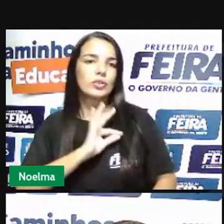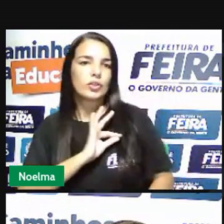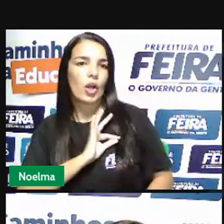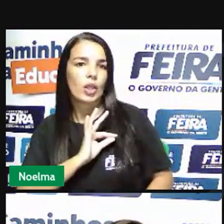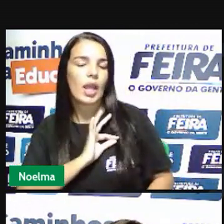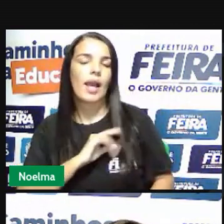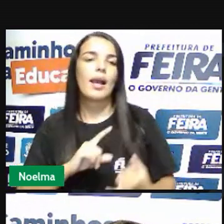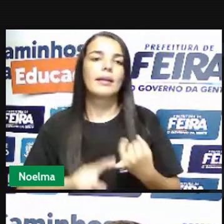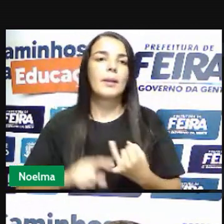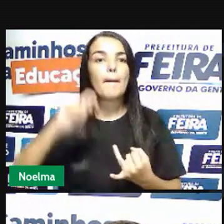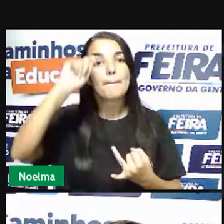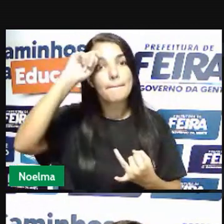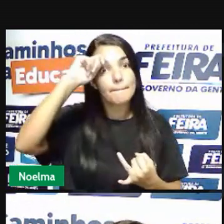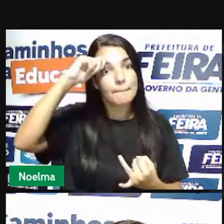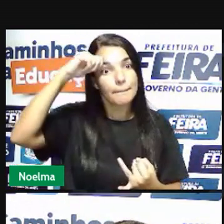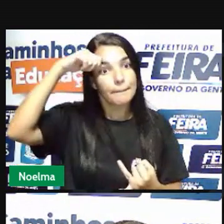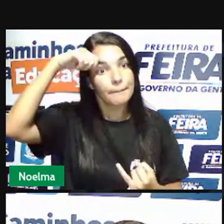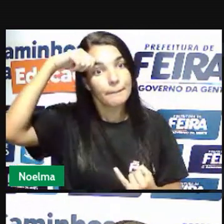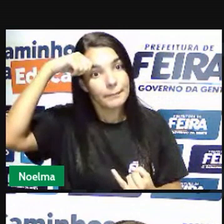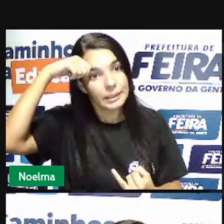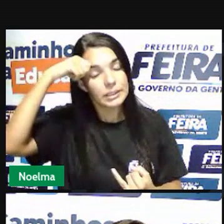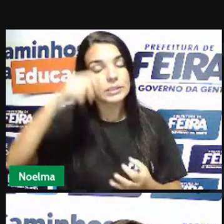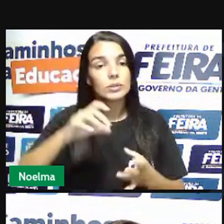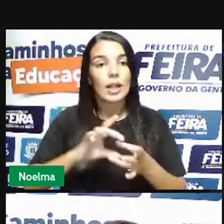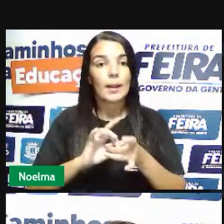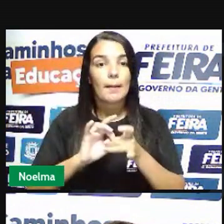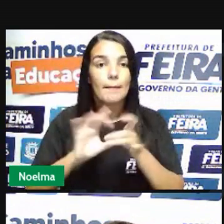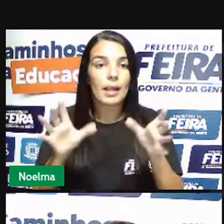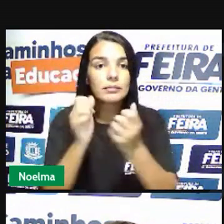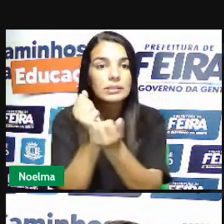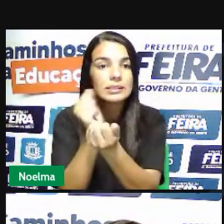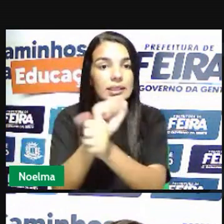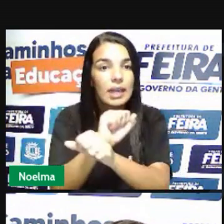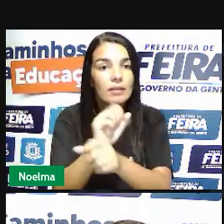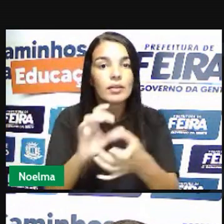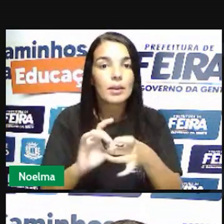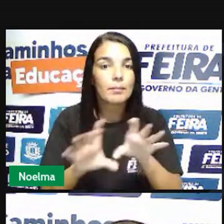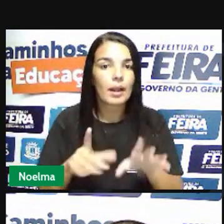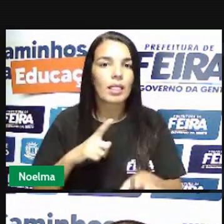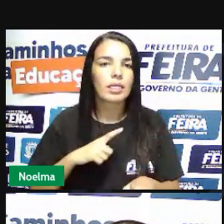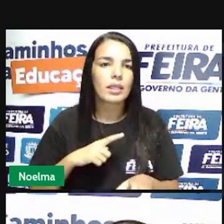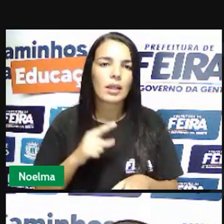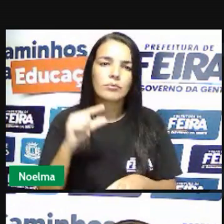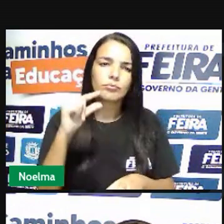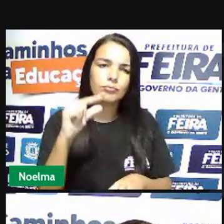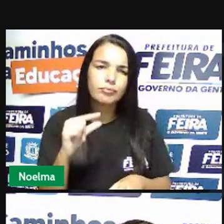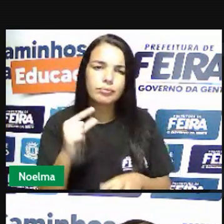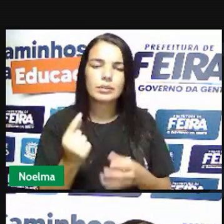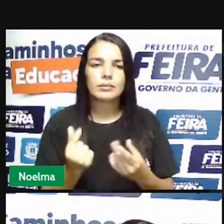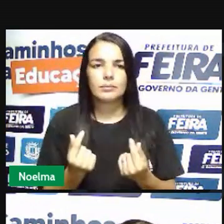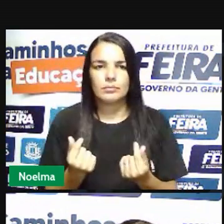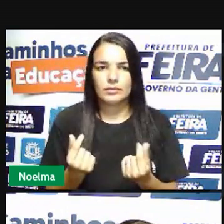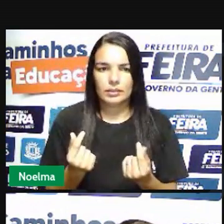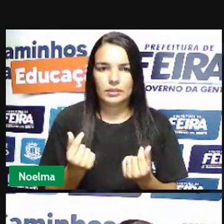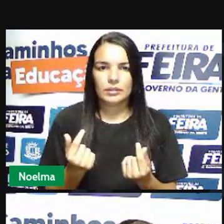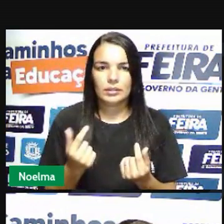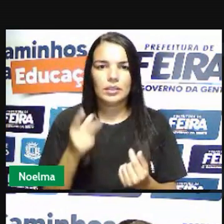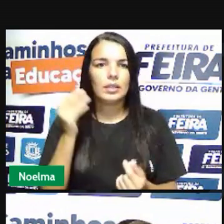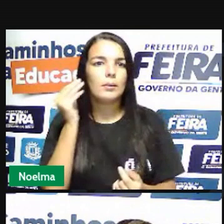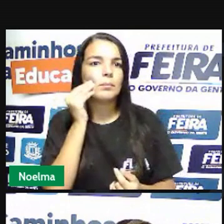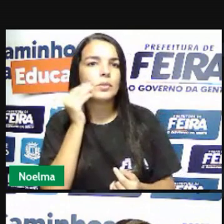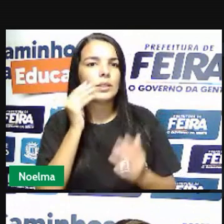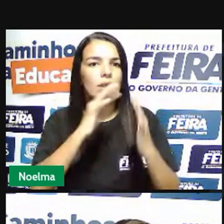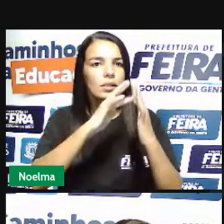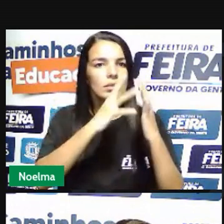negros libertos e mulatos, pessoas que, na época, tinham uma baixa renda, certo? Caracterizando